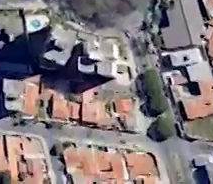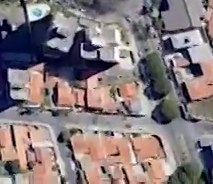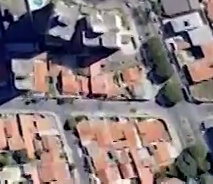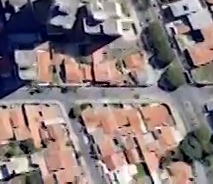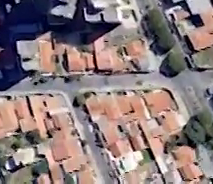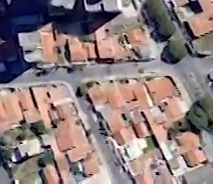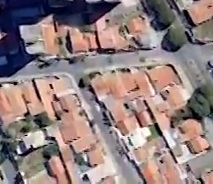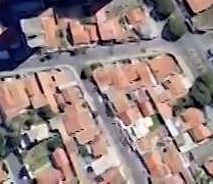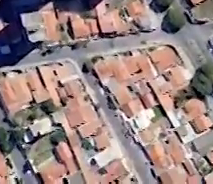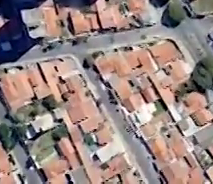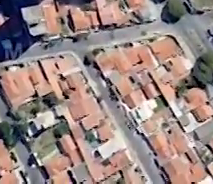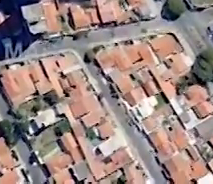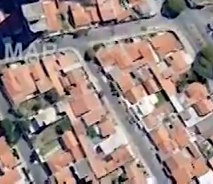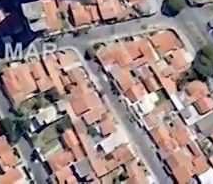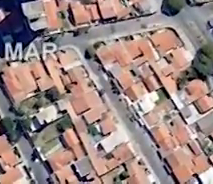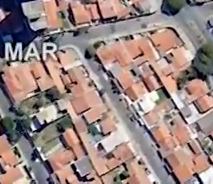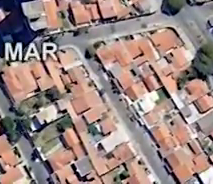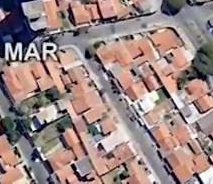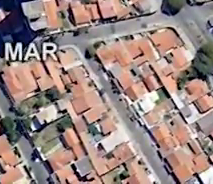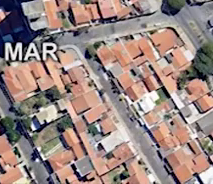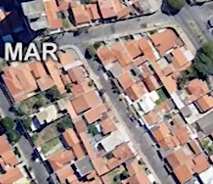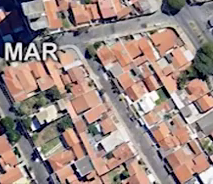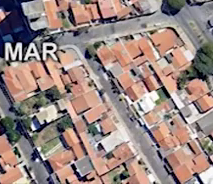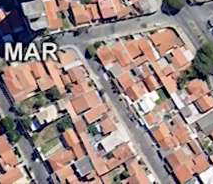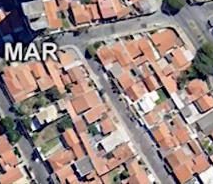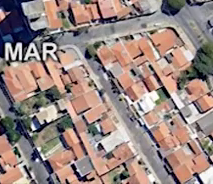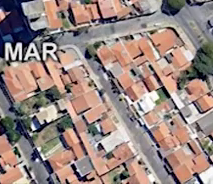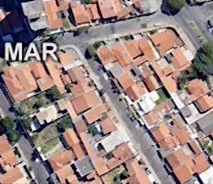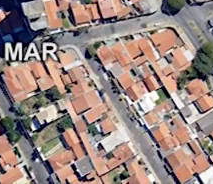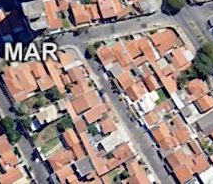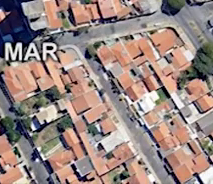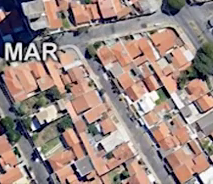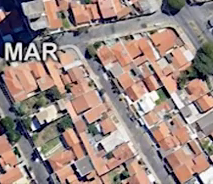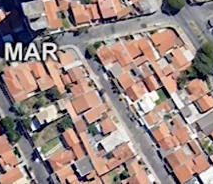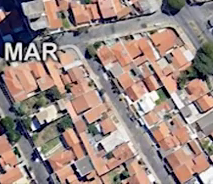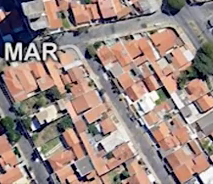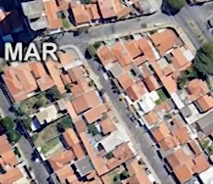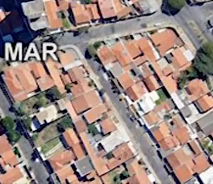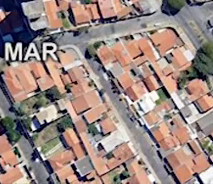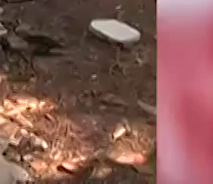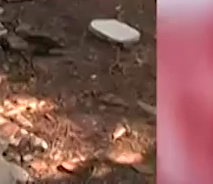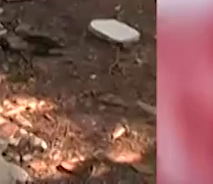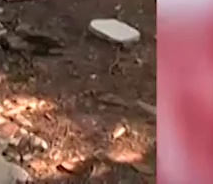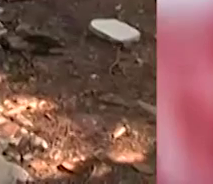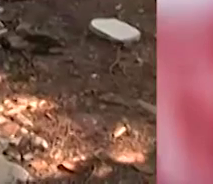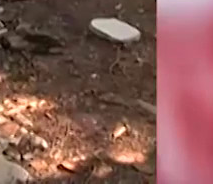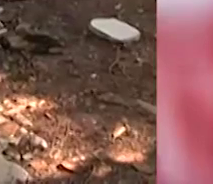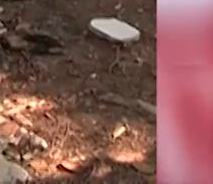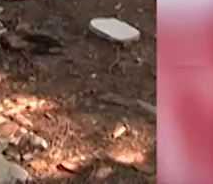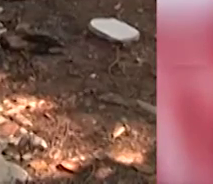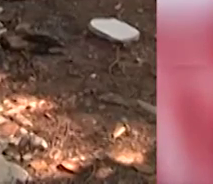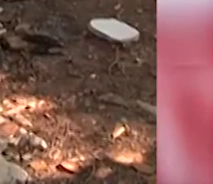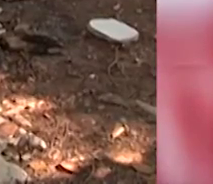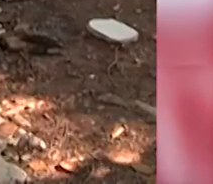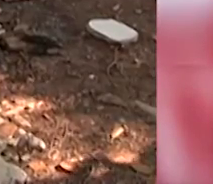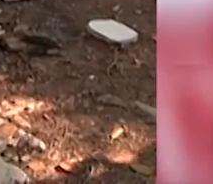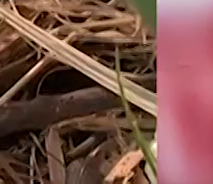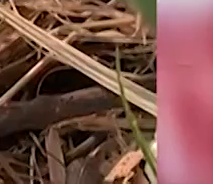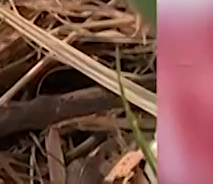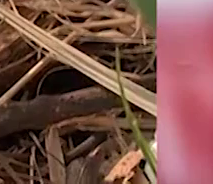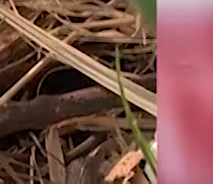da Praça Doutor Vani, entre as ruas Mantiqueira e Serra do Mar, na região do bairro da Ponte Preta. Para o parlamentar, existe uma